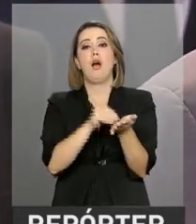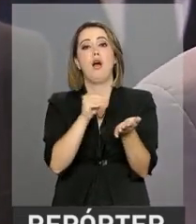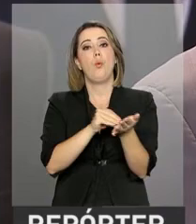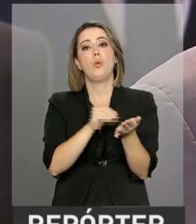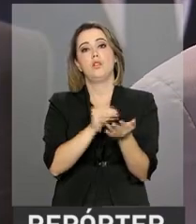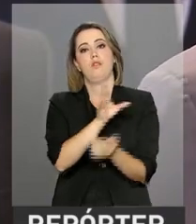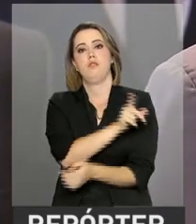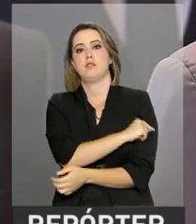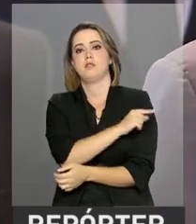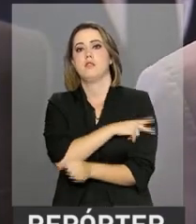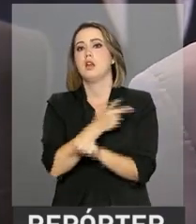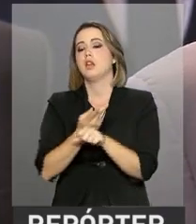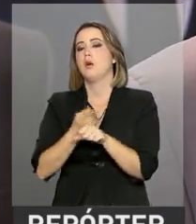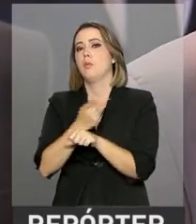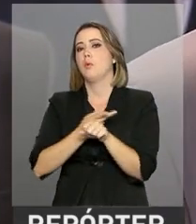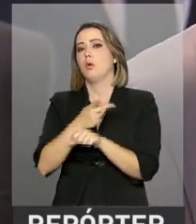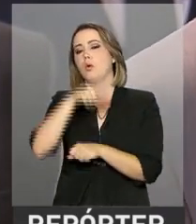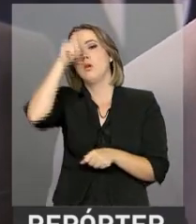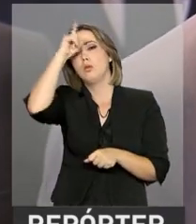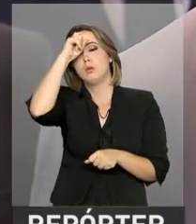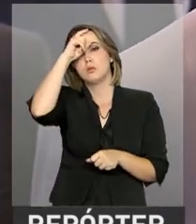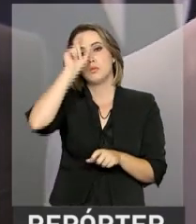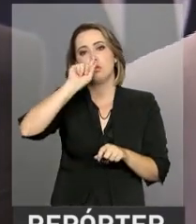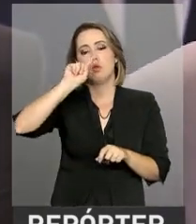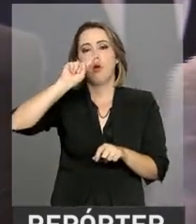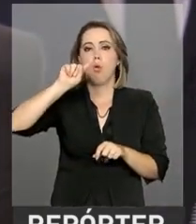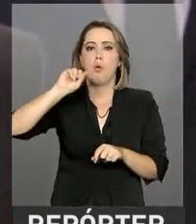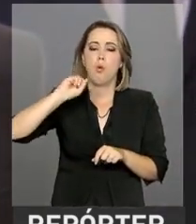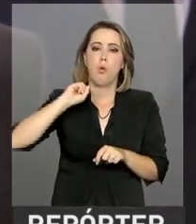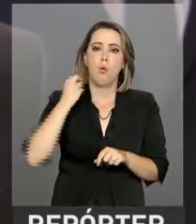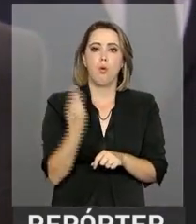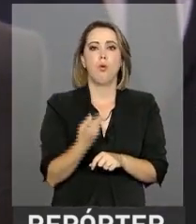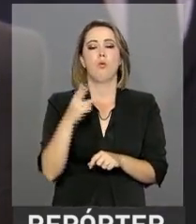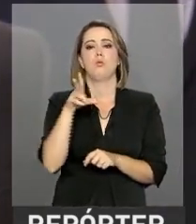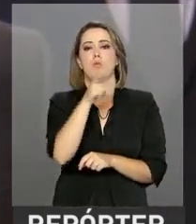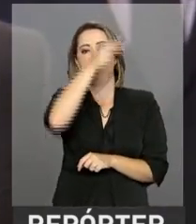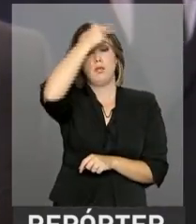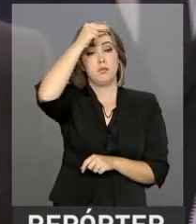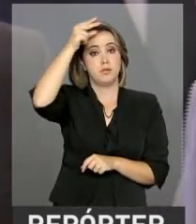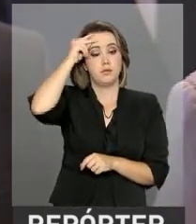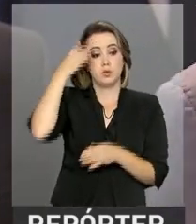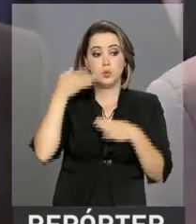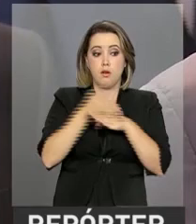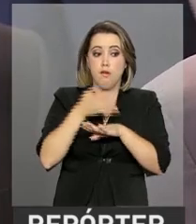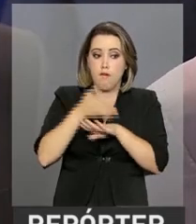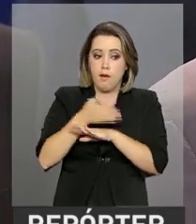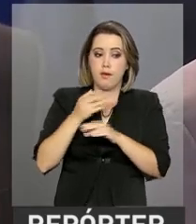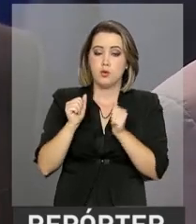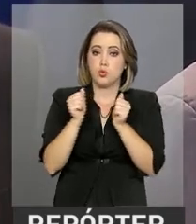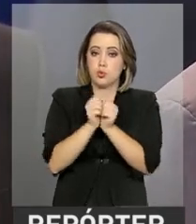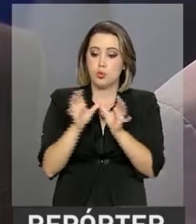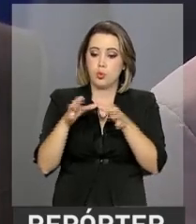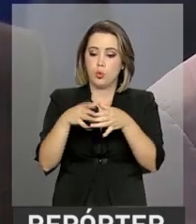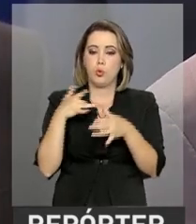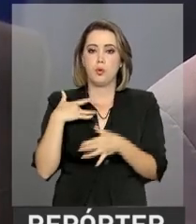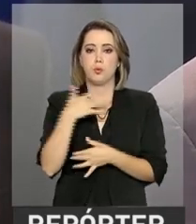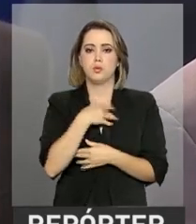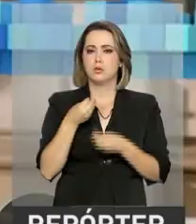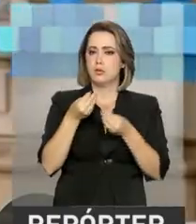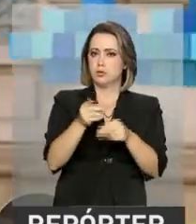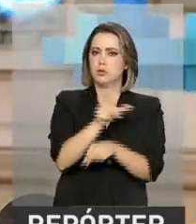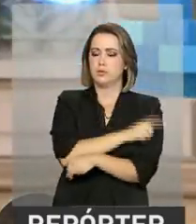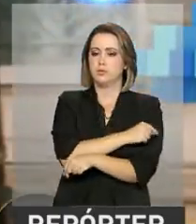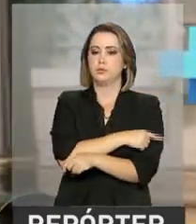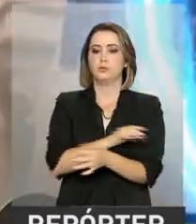vacina, procure o posto de saúde ou quem sabe lá na prefeitura articular para que a saúde vá lá dentro da escola também garantir o direito dessas